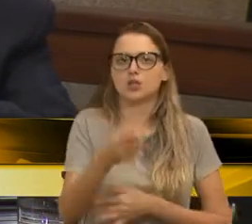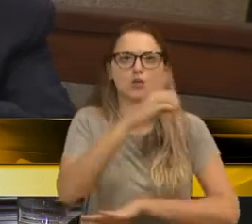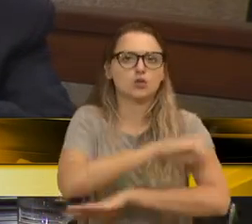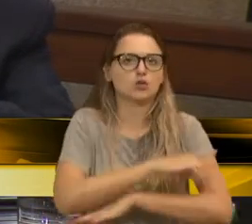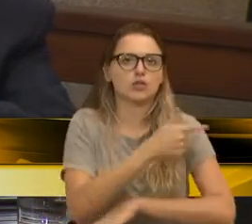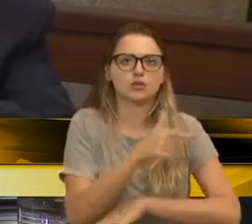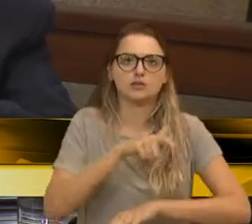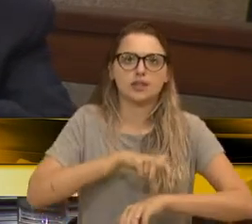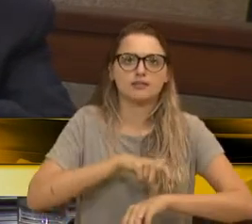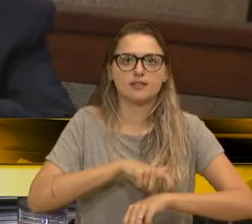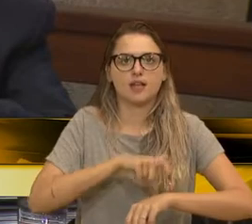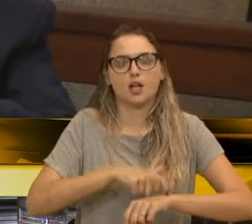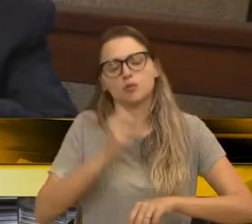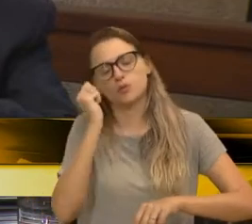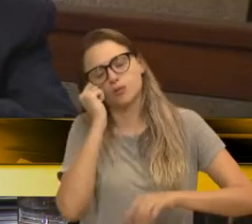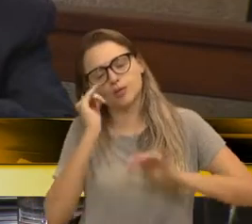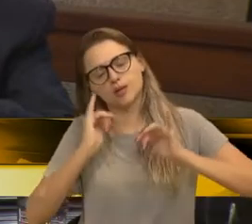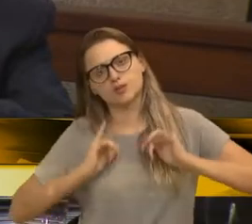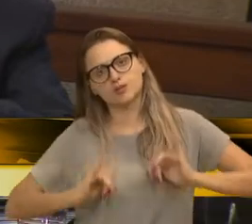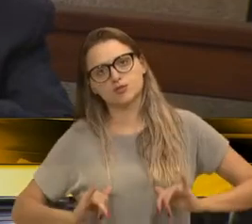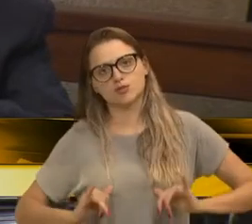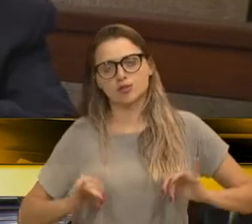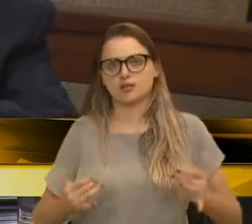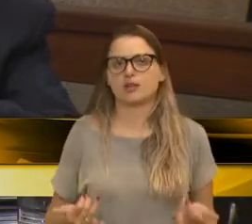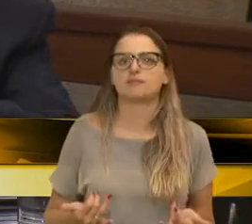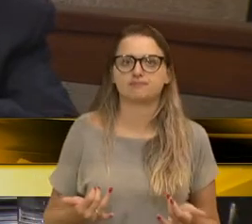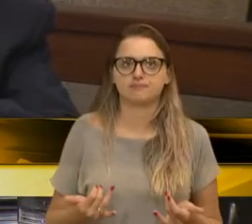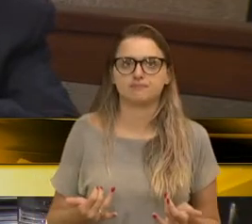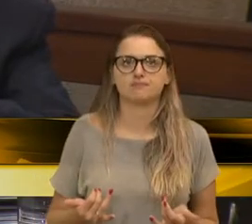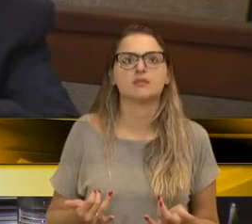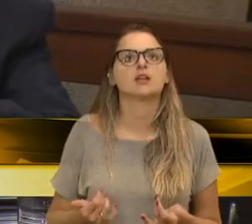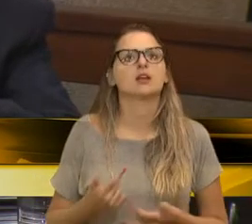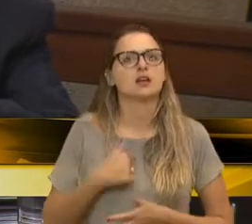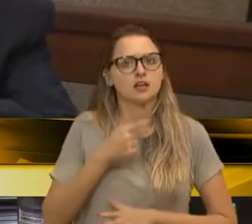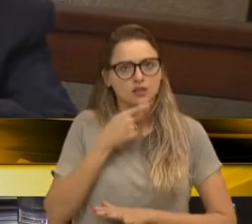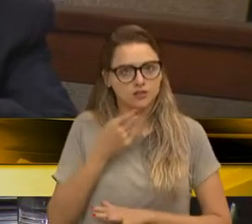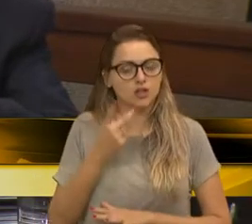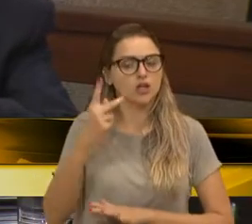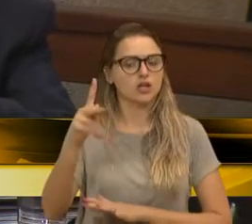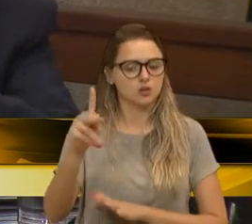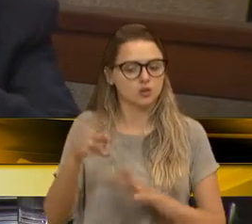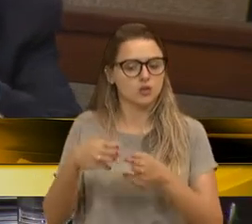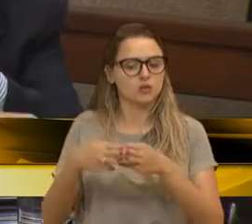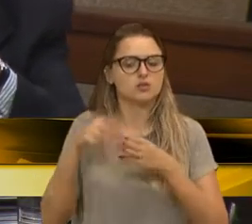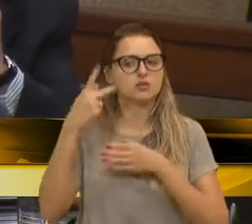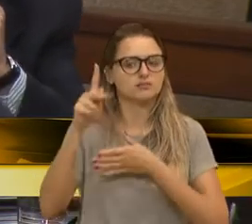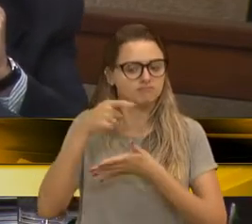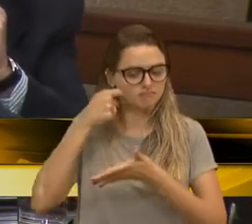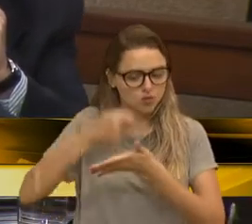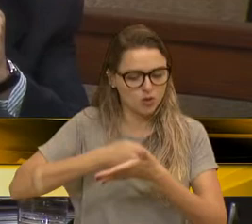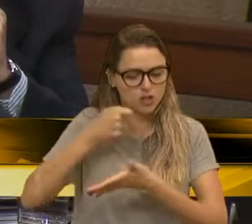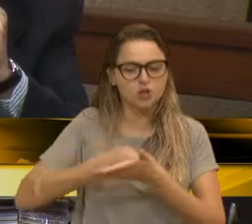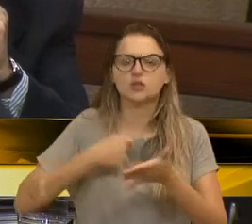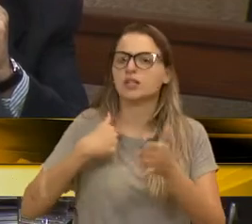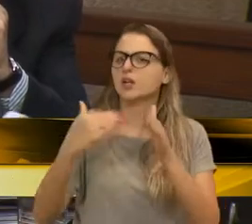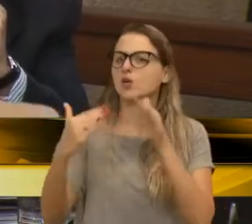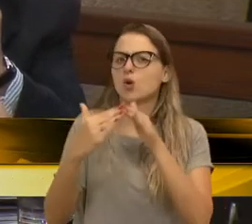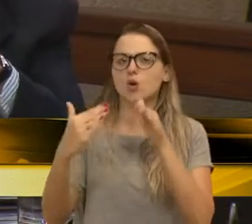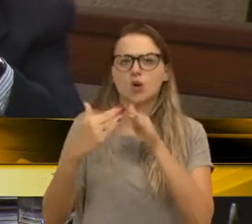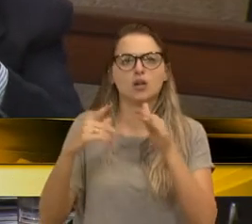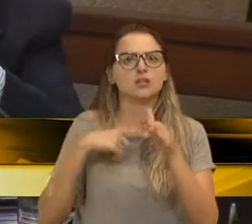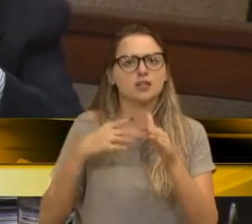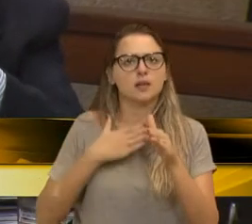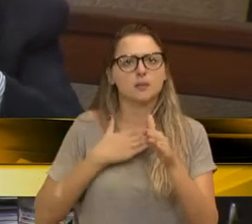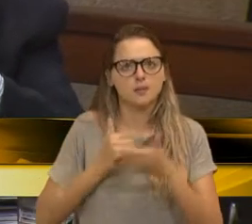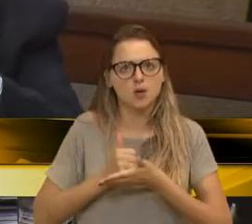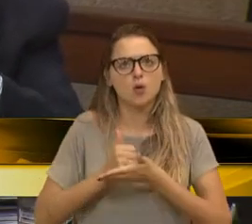tempo para ficar descansando, repousando. Então, a vossa luta é pertinente, conte com o apoio